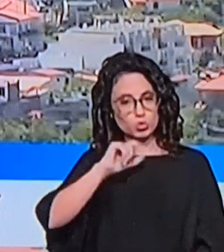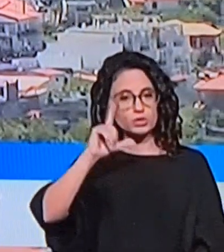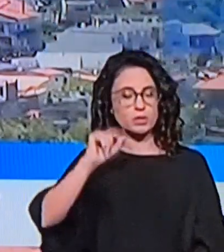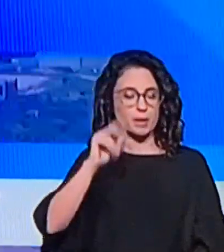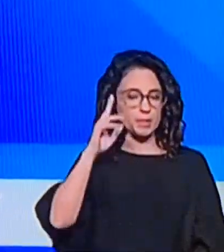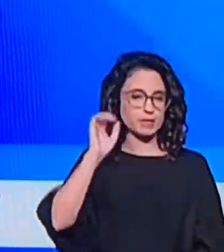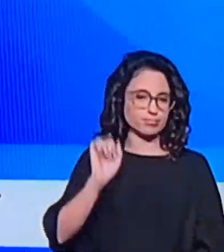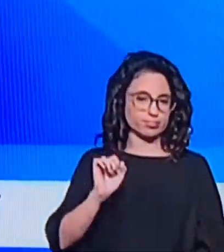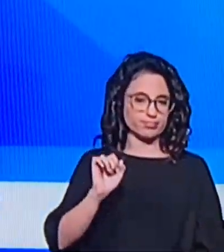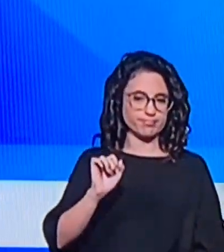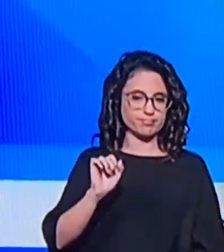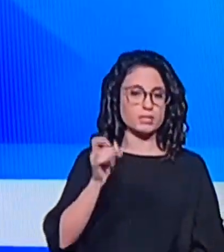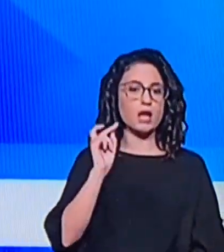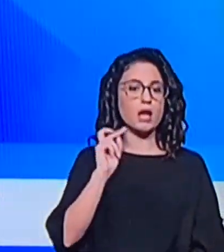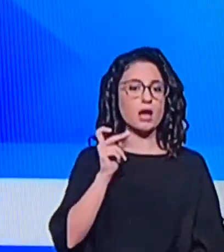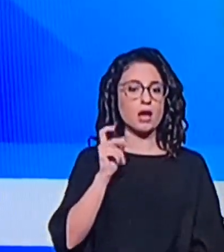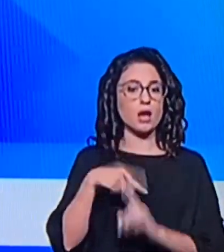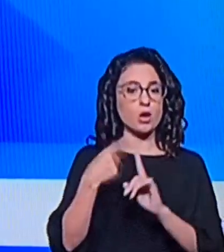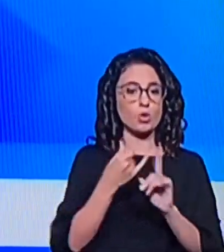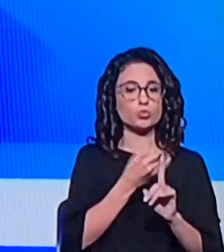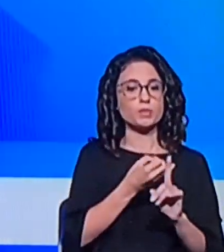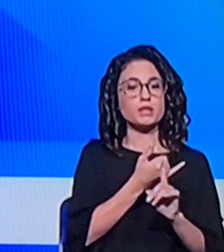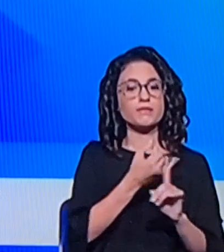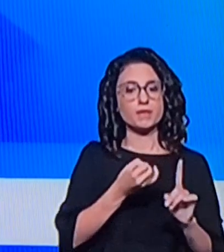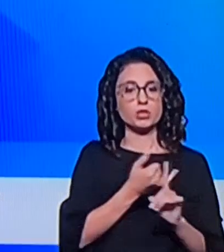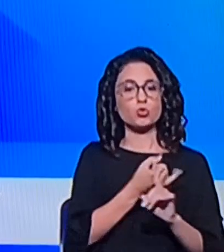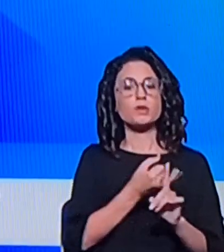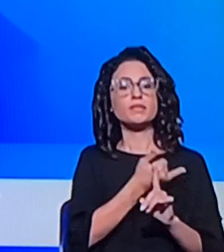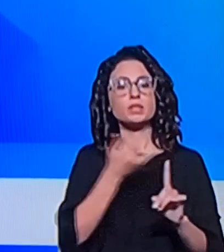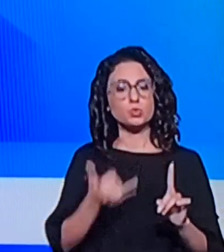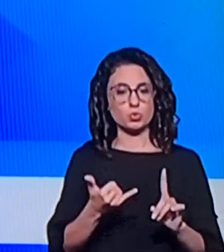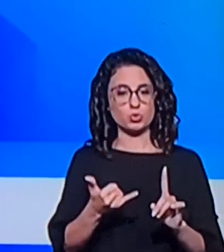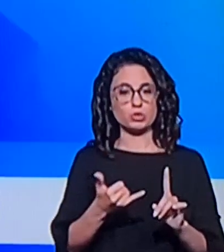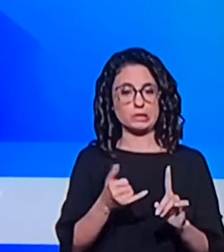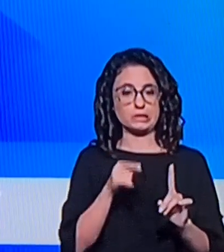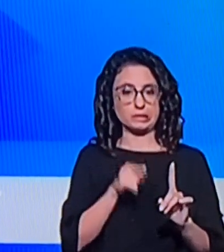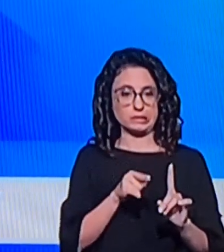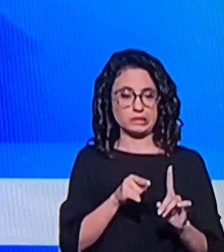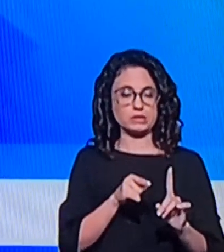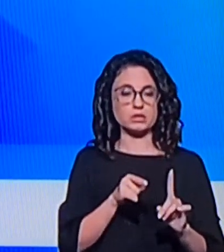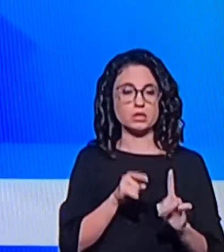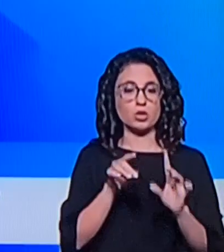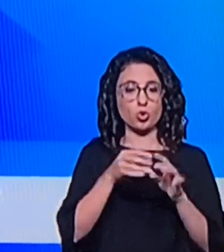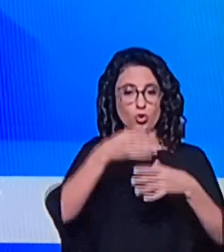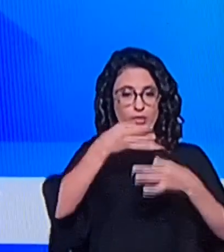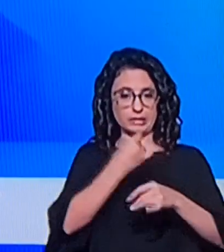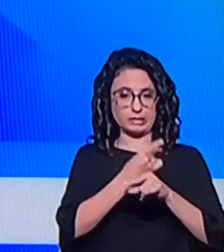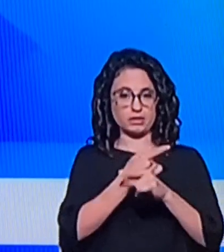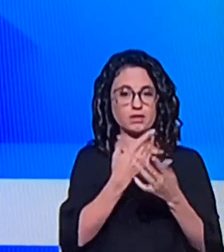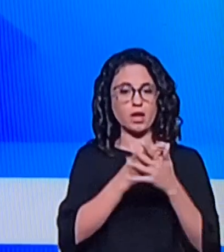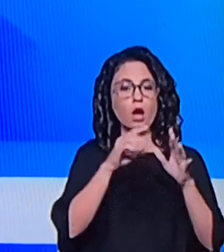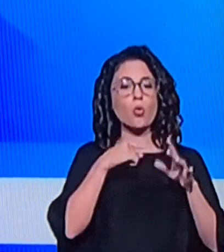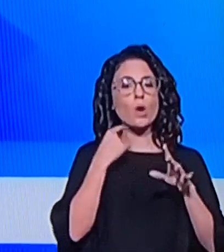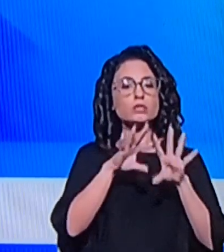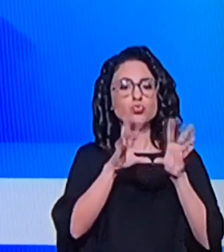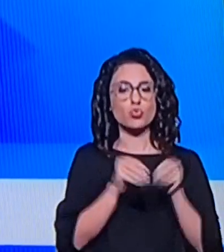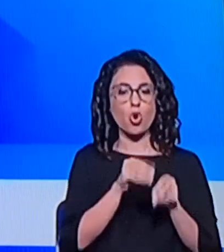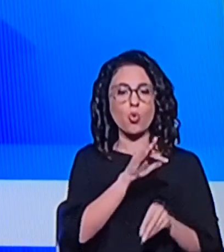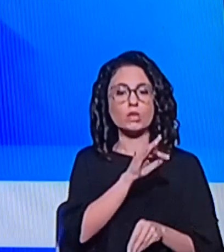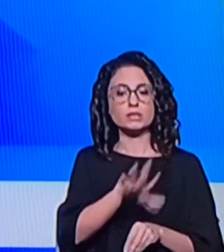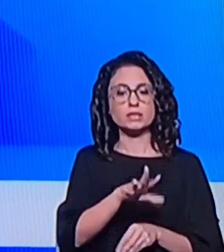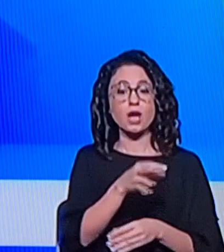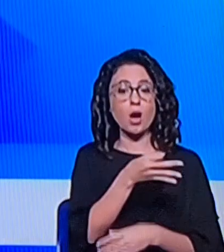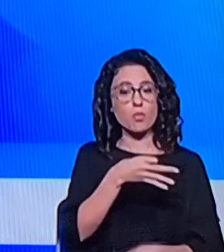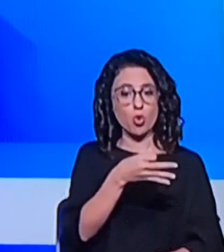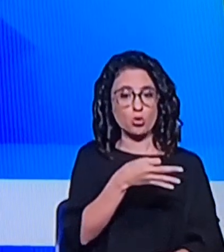Madeira. Entre os anos 2020 e 2022, essas confirmações totalizaram quase 400 amostras